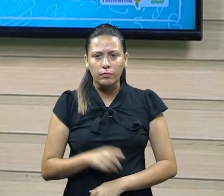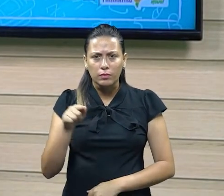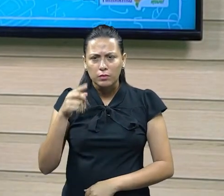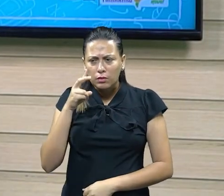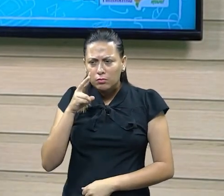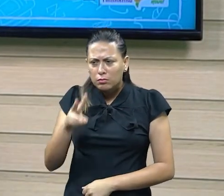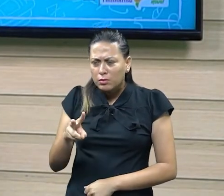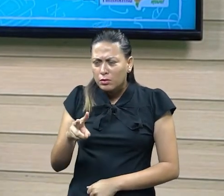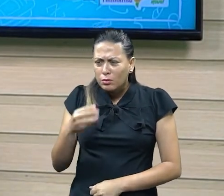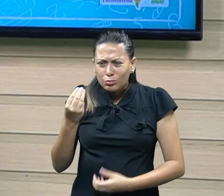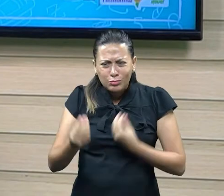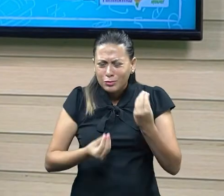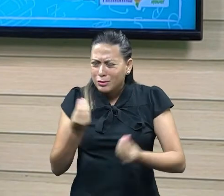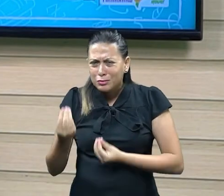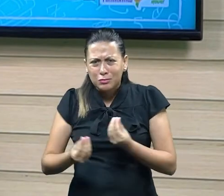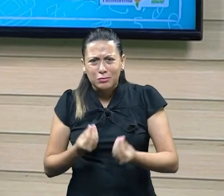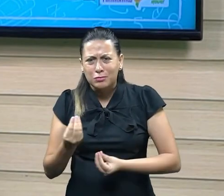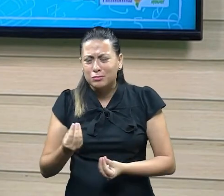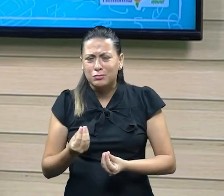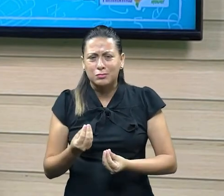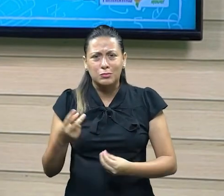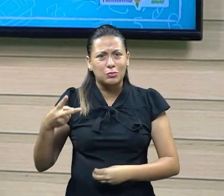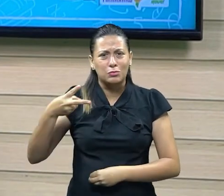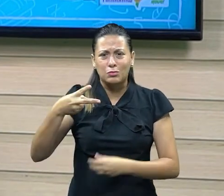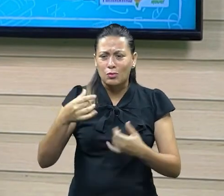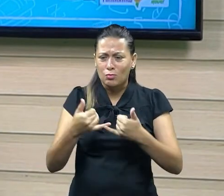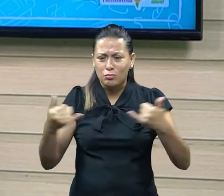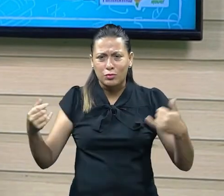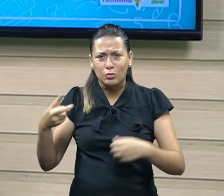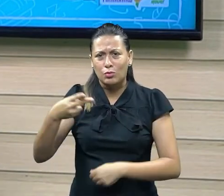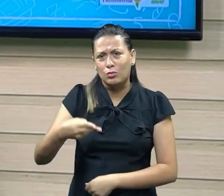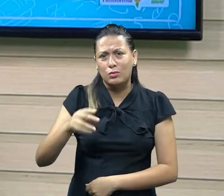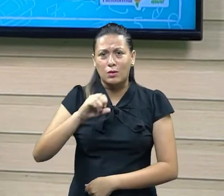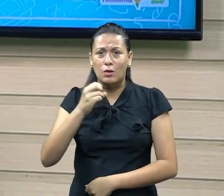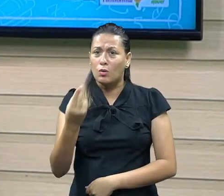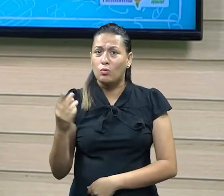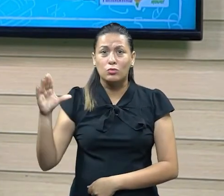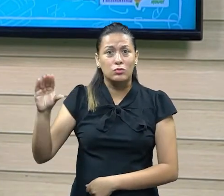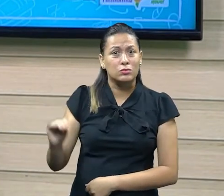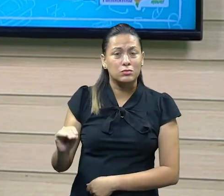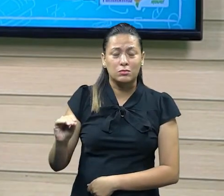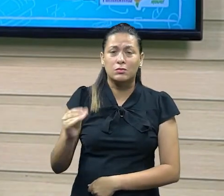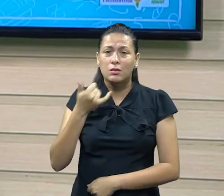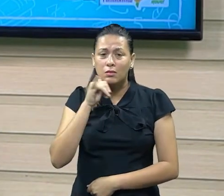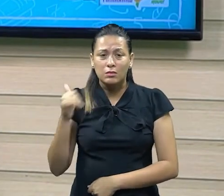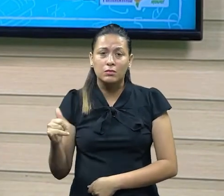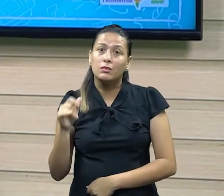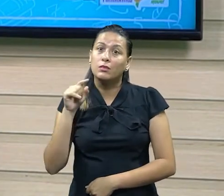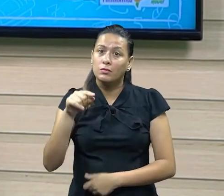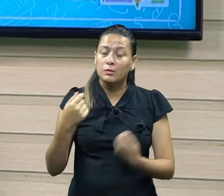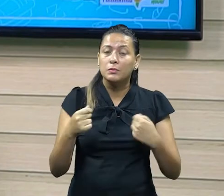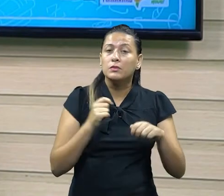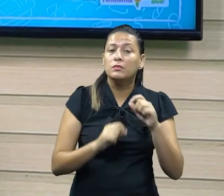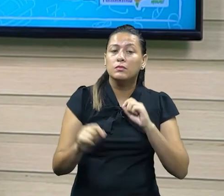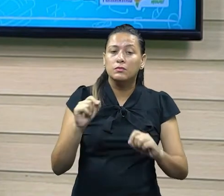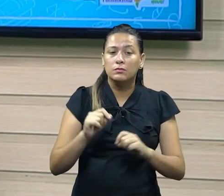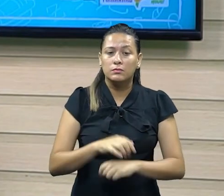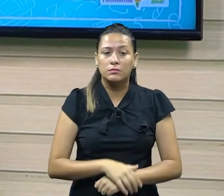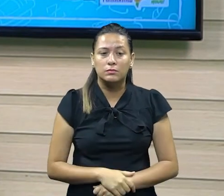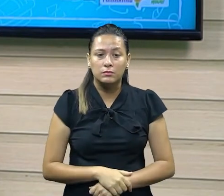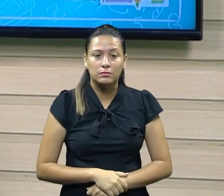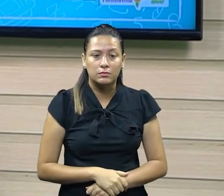pessoa está tomando choque e não tem como cortar o fio ou desligar a chave geral, aí sim você tem que